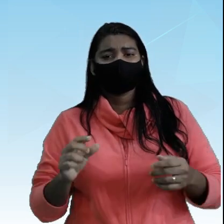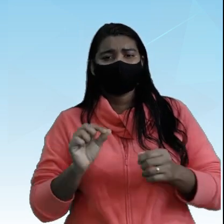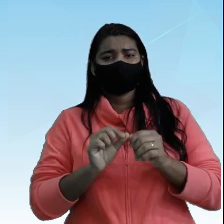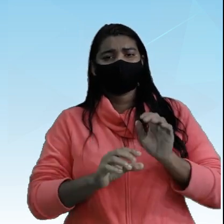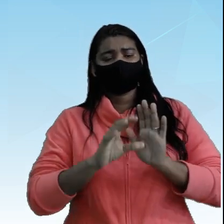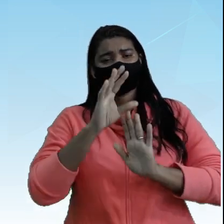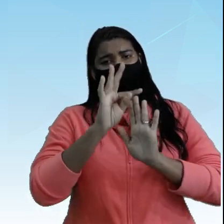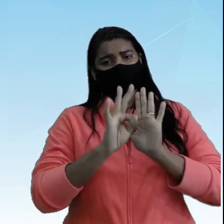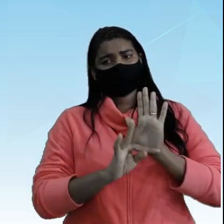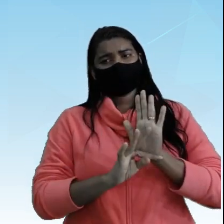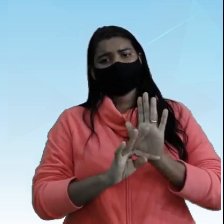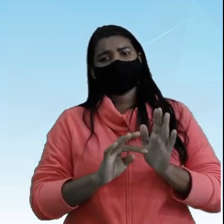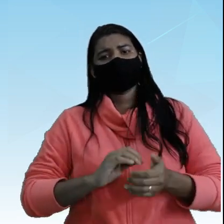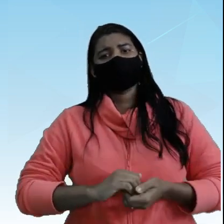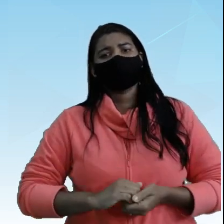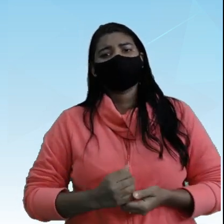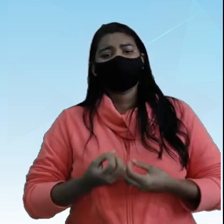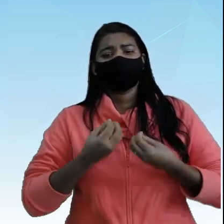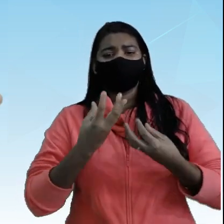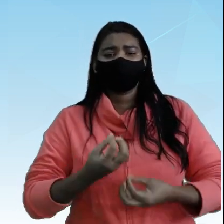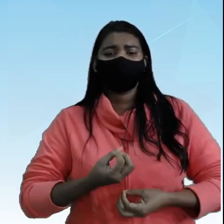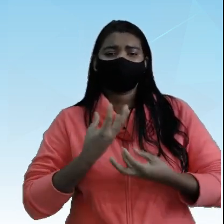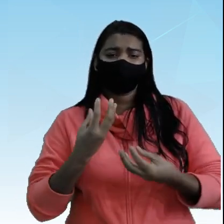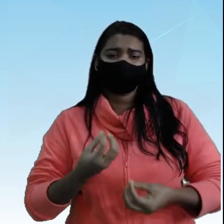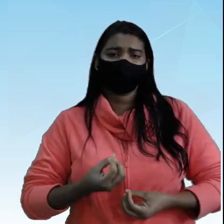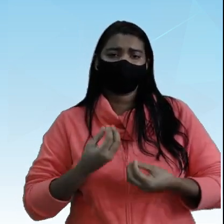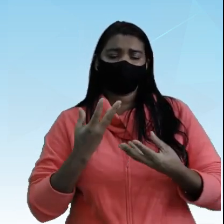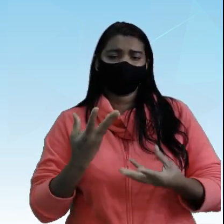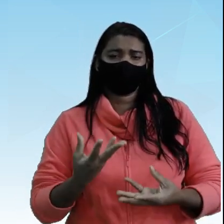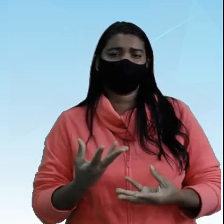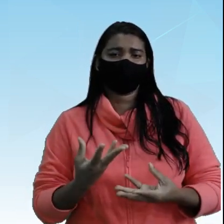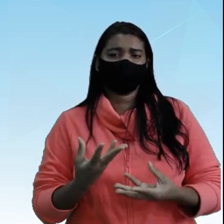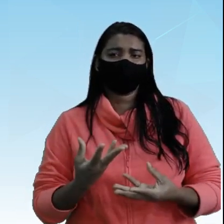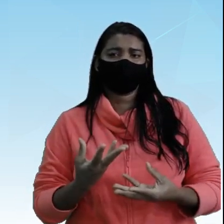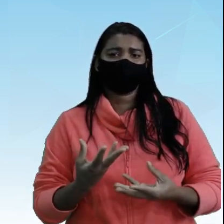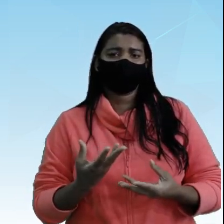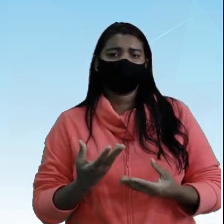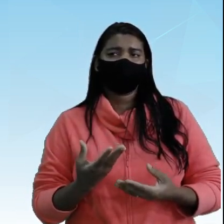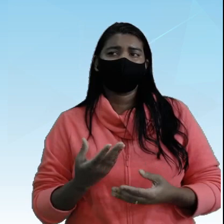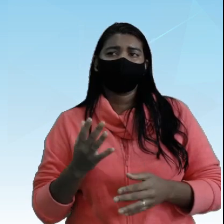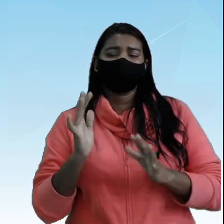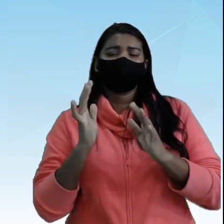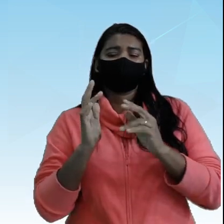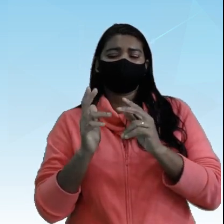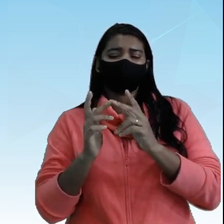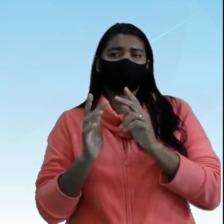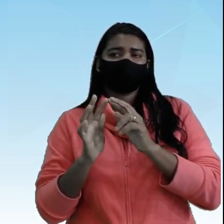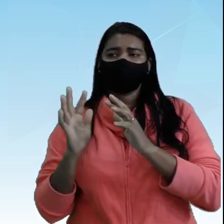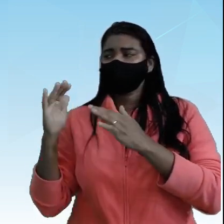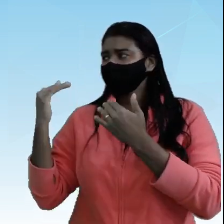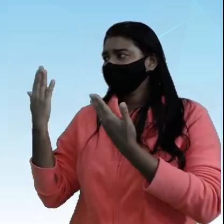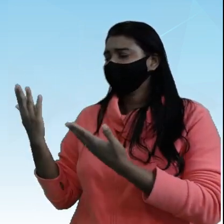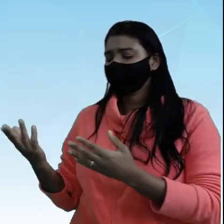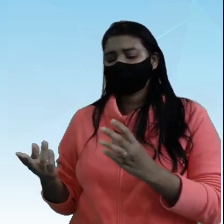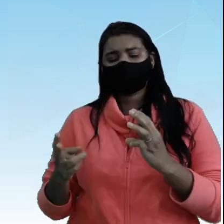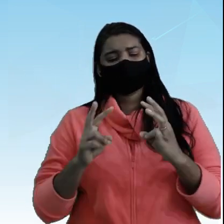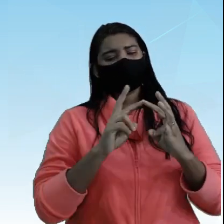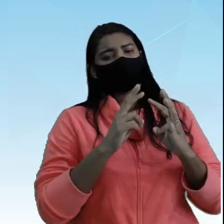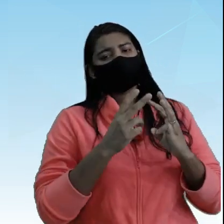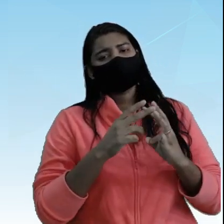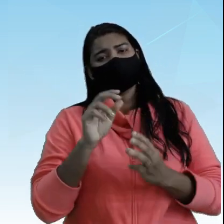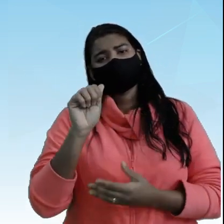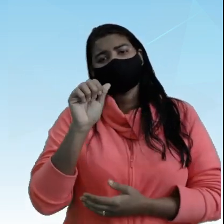texto ser poético? Veja só a repetição das vogais. Isso tem um nome.